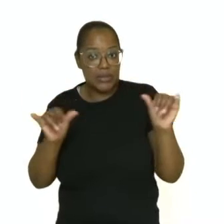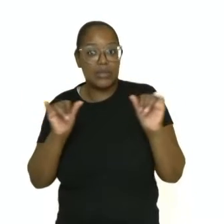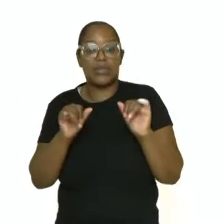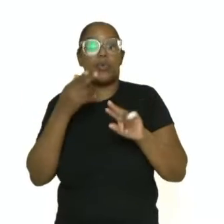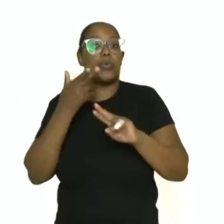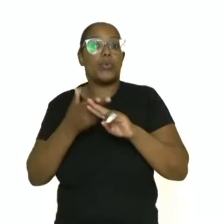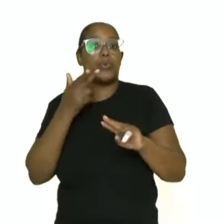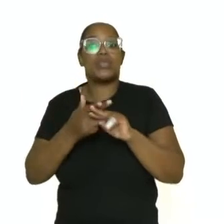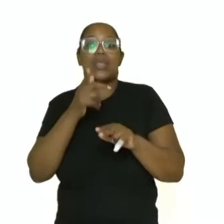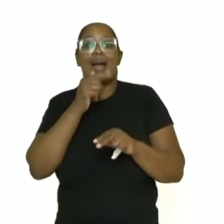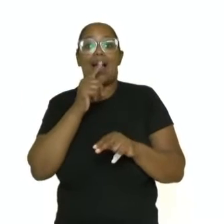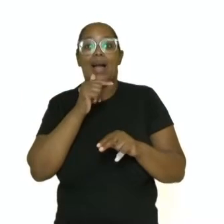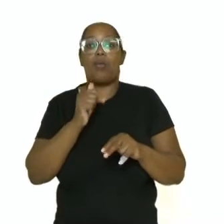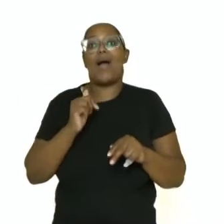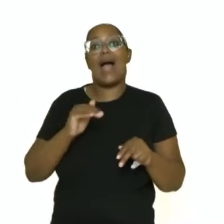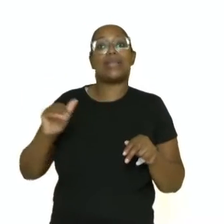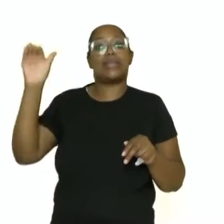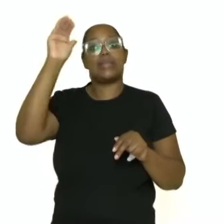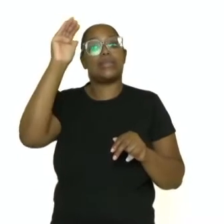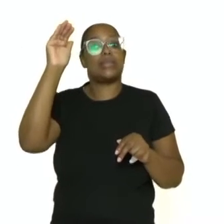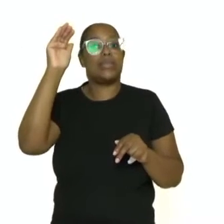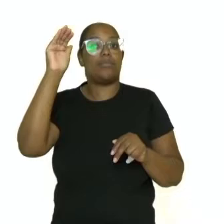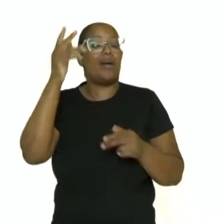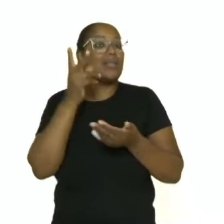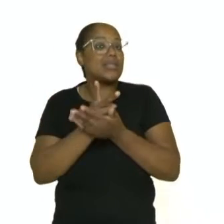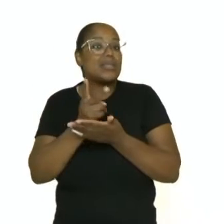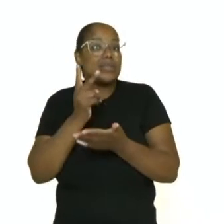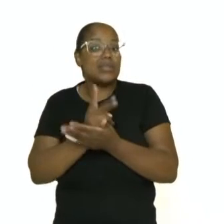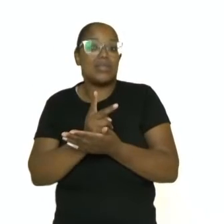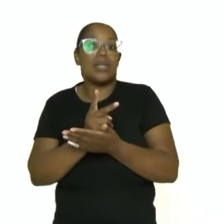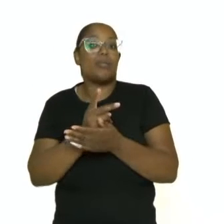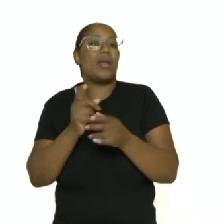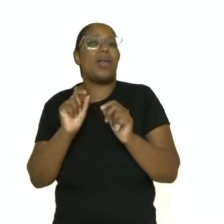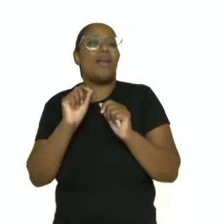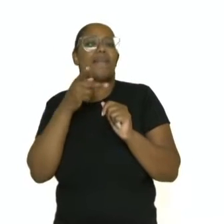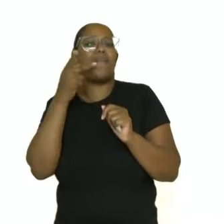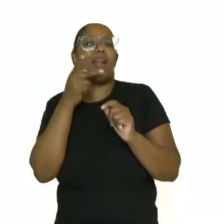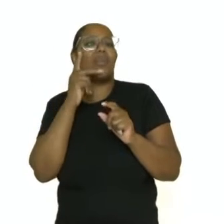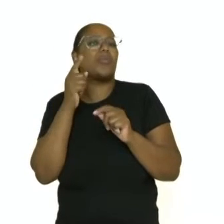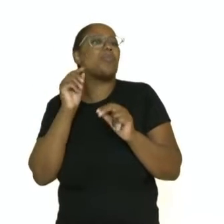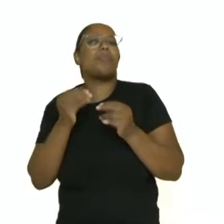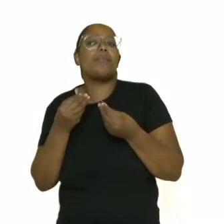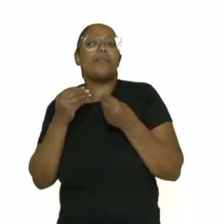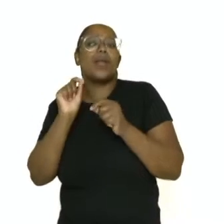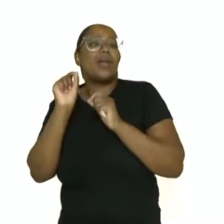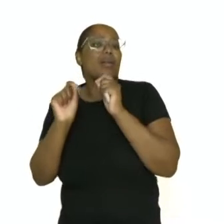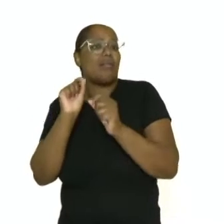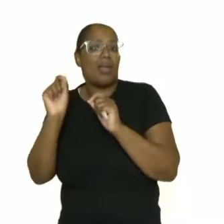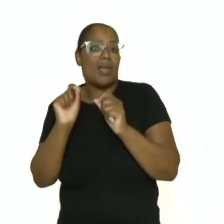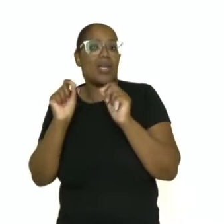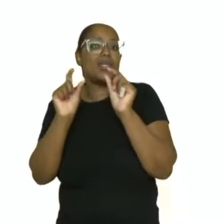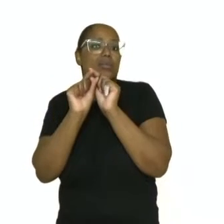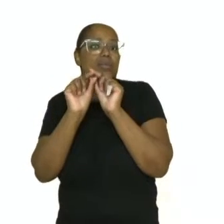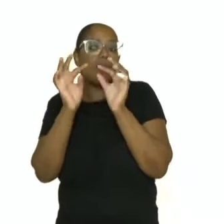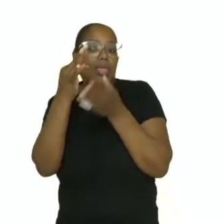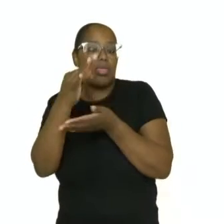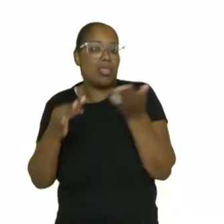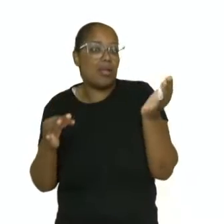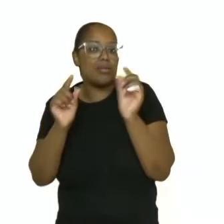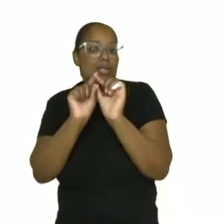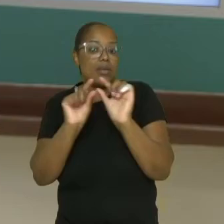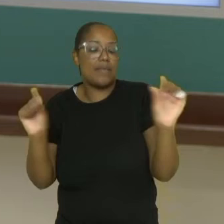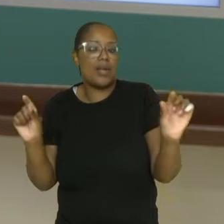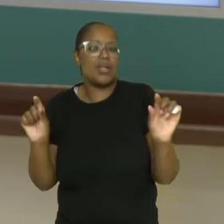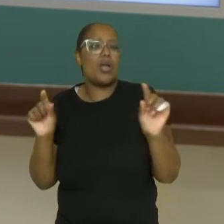que deveriam é atribuída a quem no segundo trecho destacado, né? Então percebam, né, essa questão.